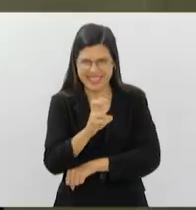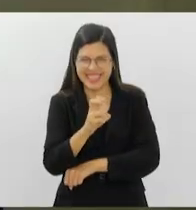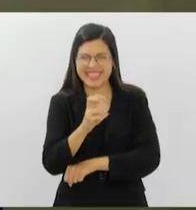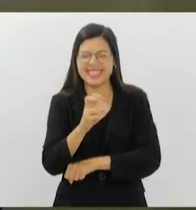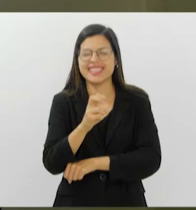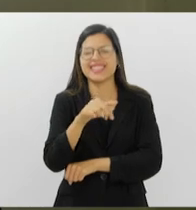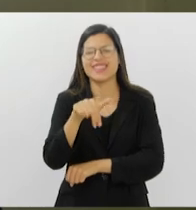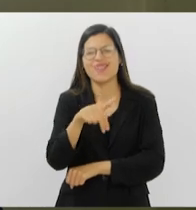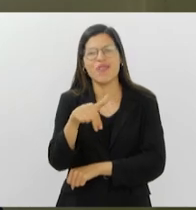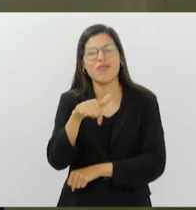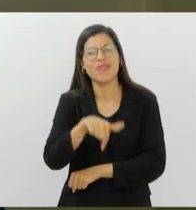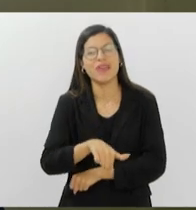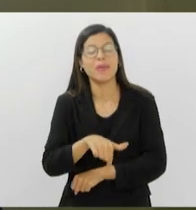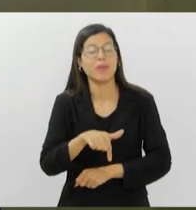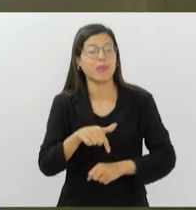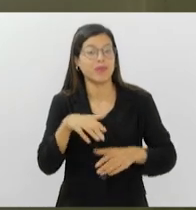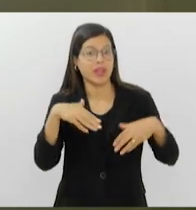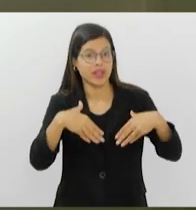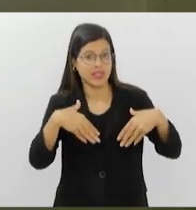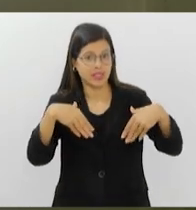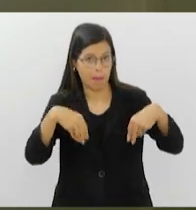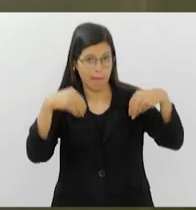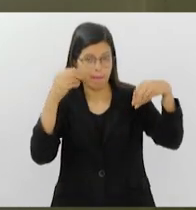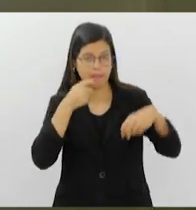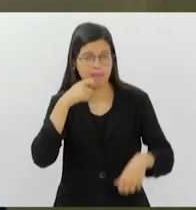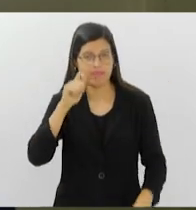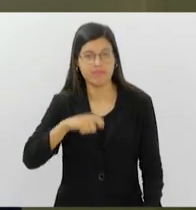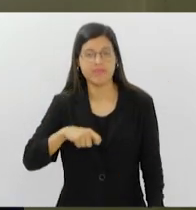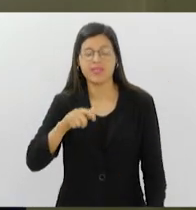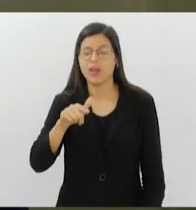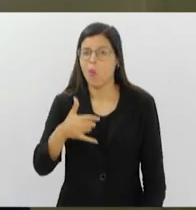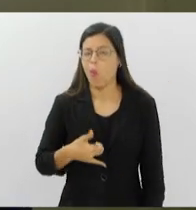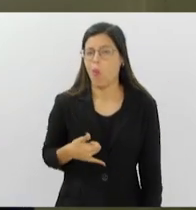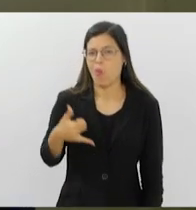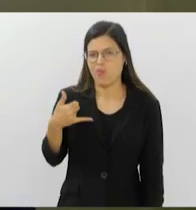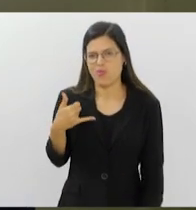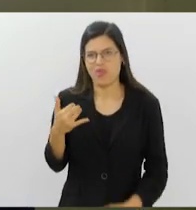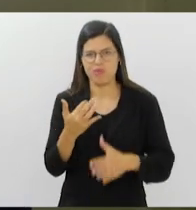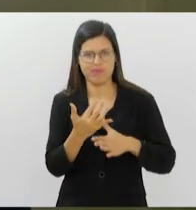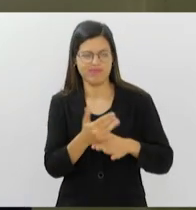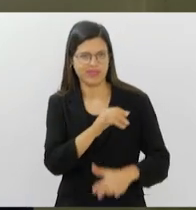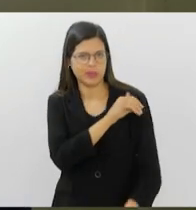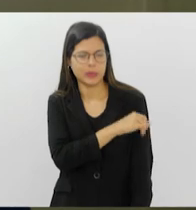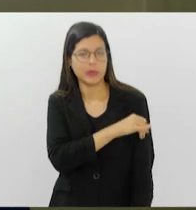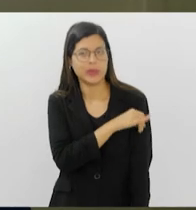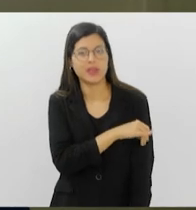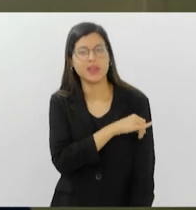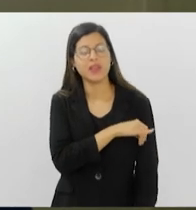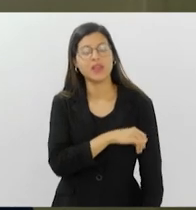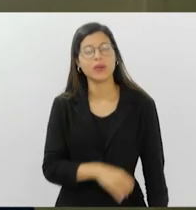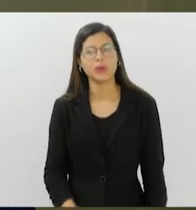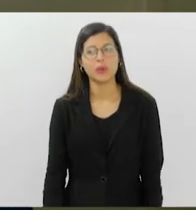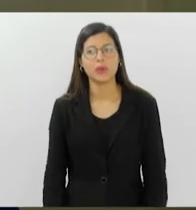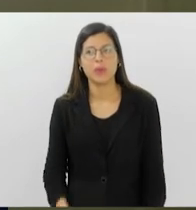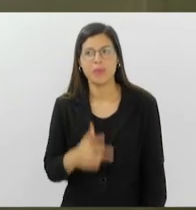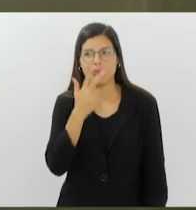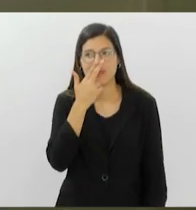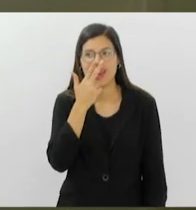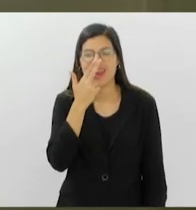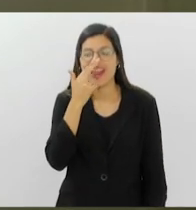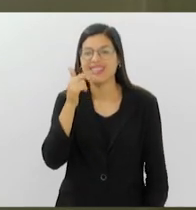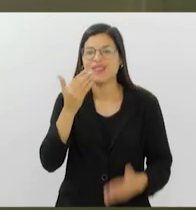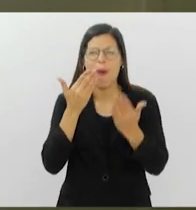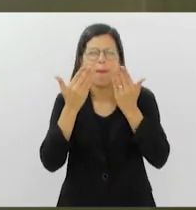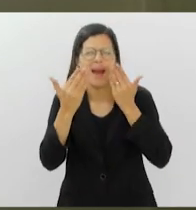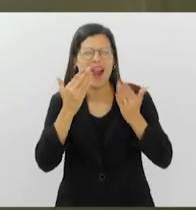e esse Palácio é um dos orgulhos da cidade do Rio de Janeiro é a nossa versão do Capitólio